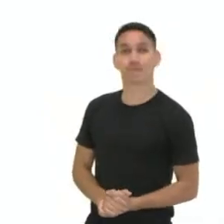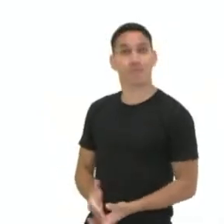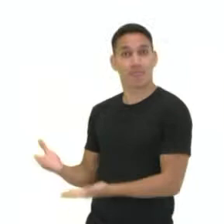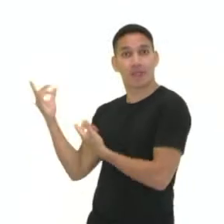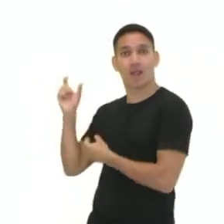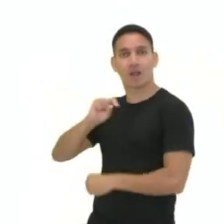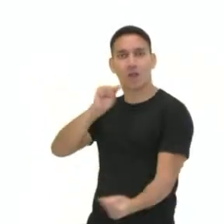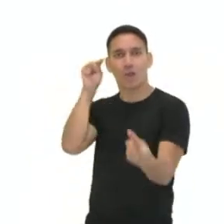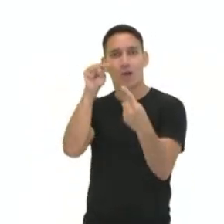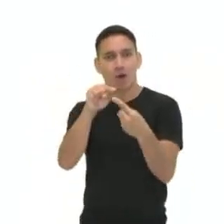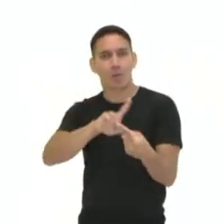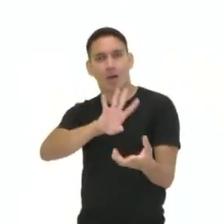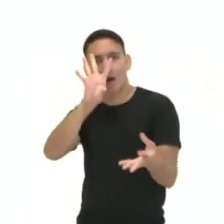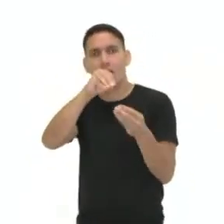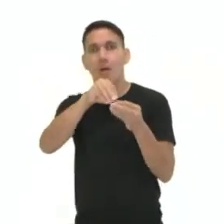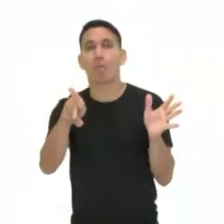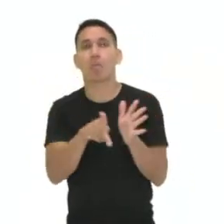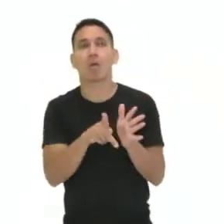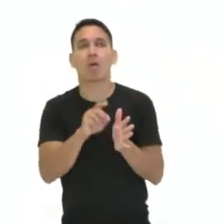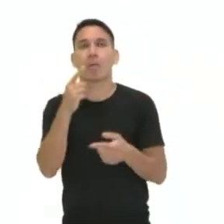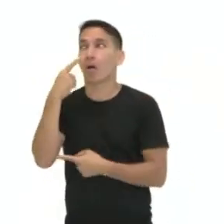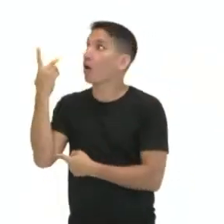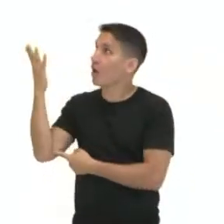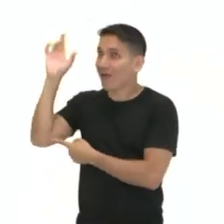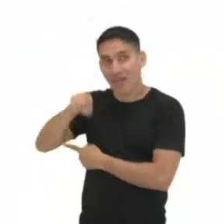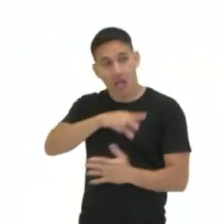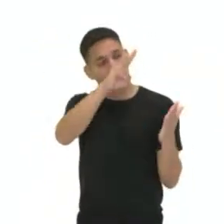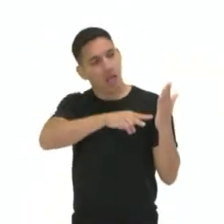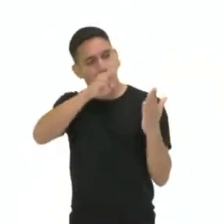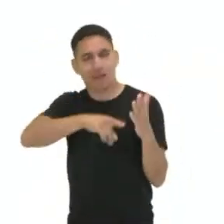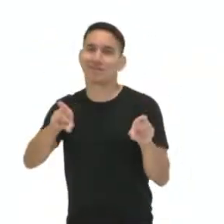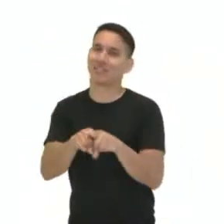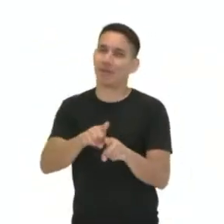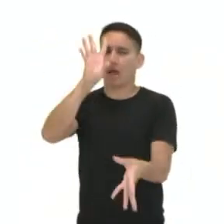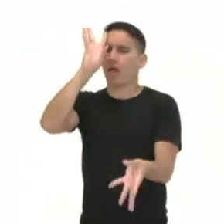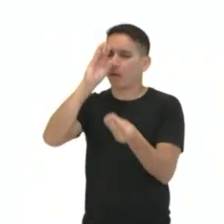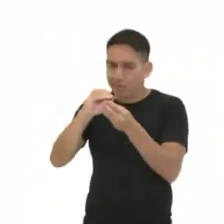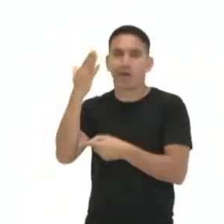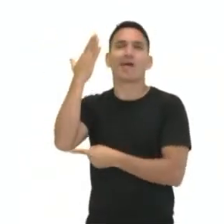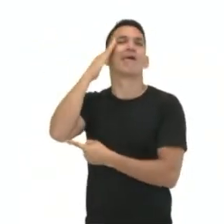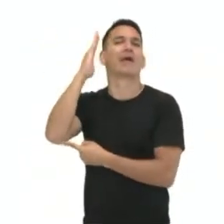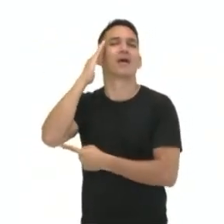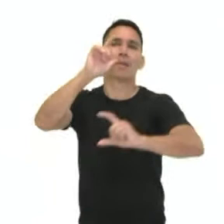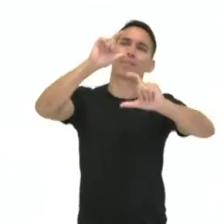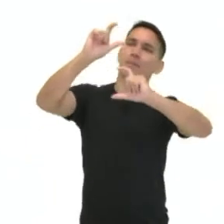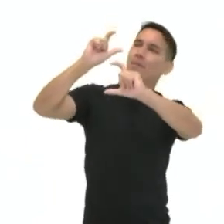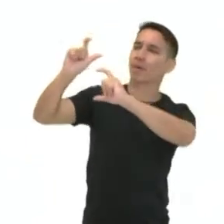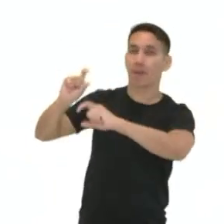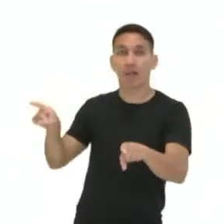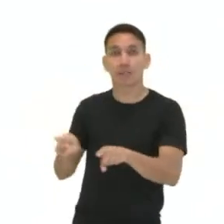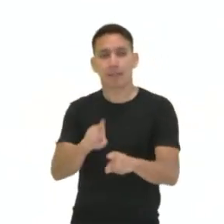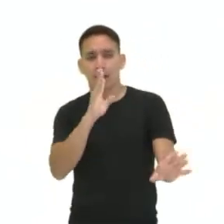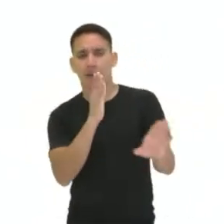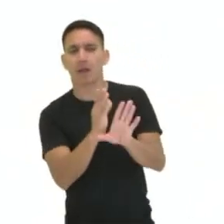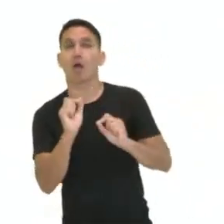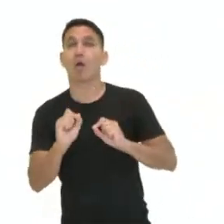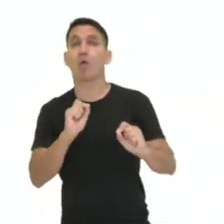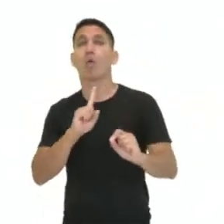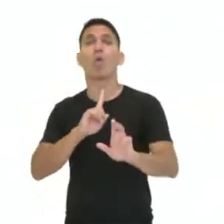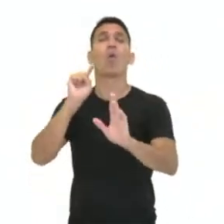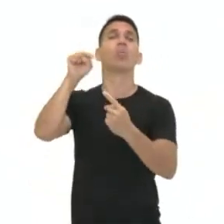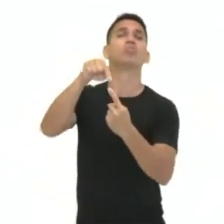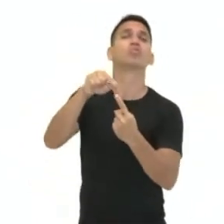que os objetivos consistem em fazer a leitura e a interpretação de uma história em quadrinhos, identificar a finalidade do